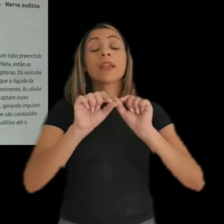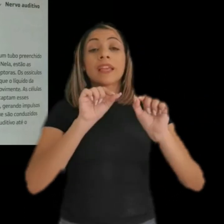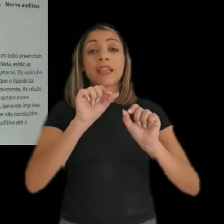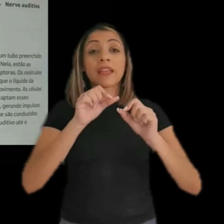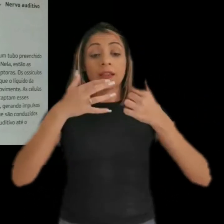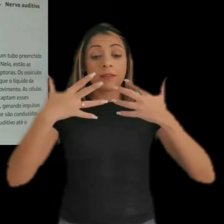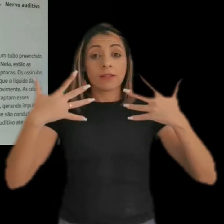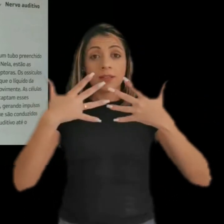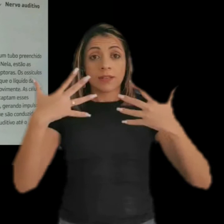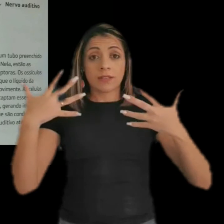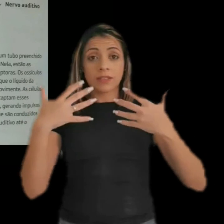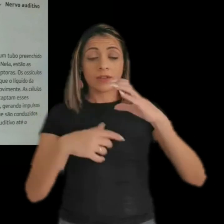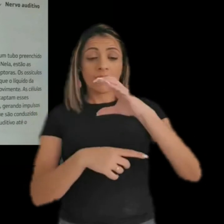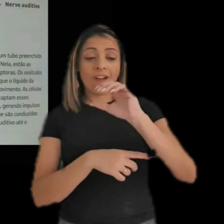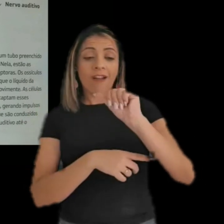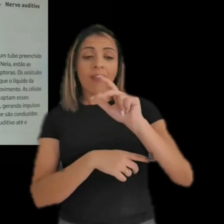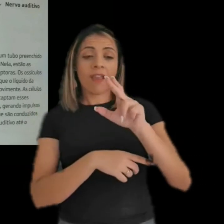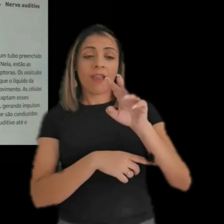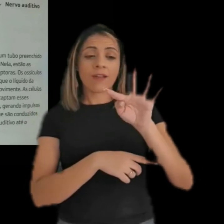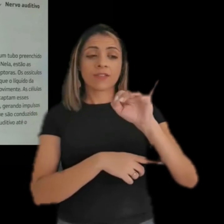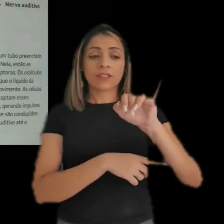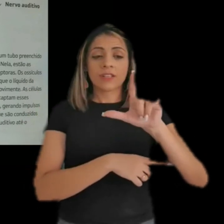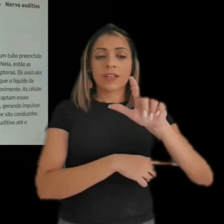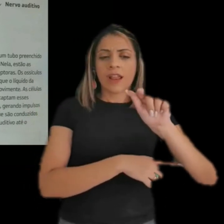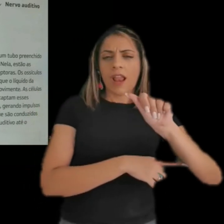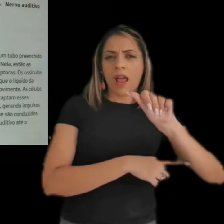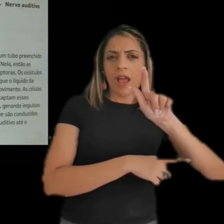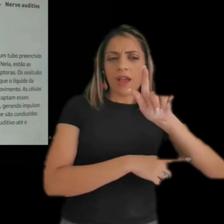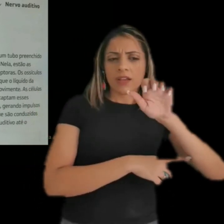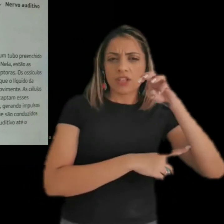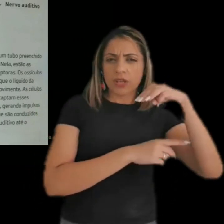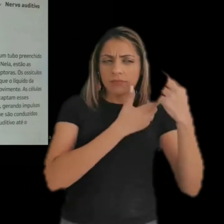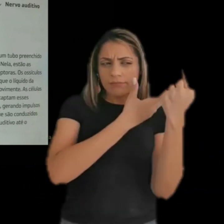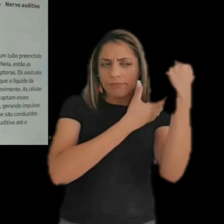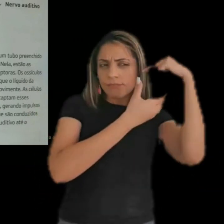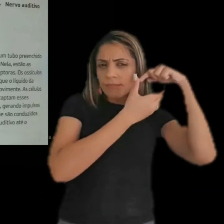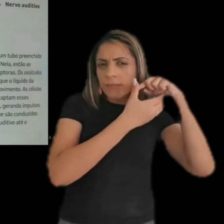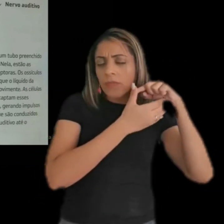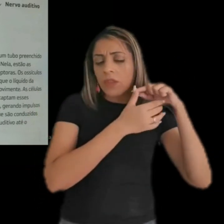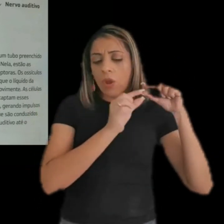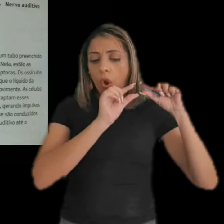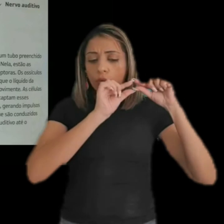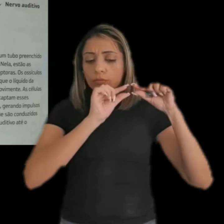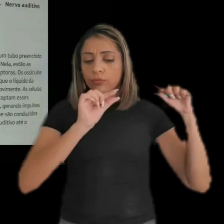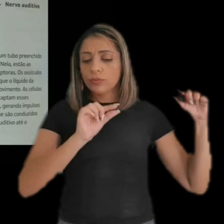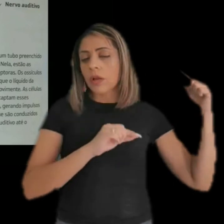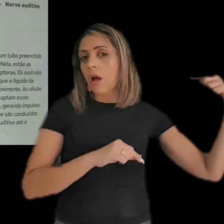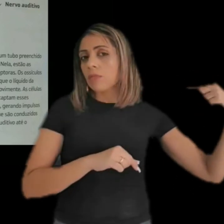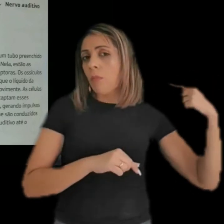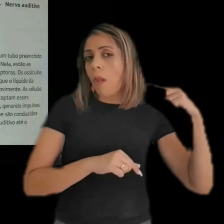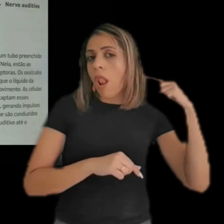captados pela orelha e são conduzidos a esse canal aqui, que é chamado de meato acústico.